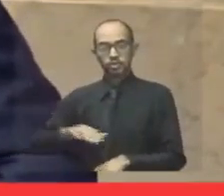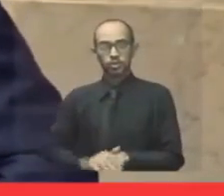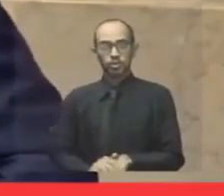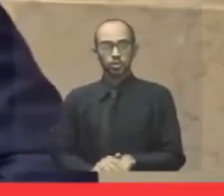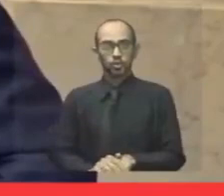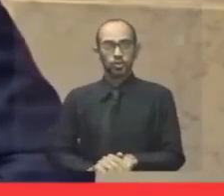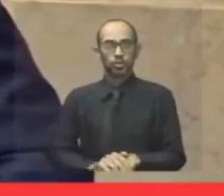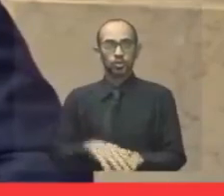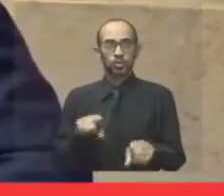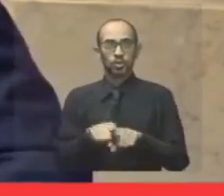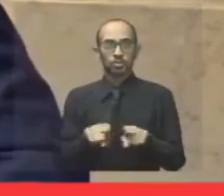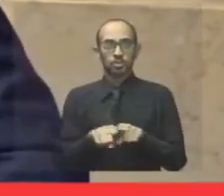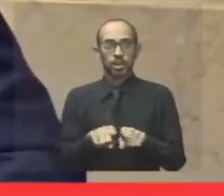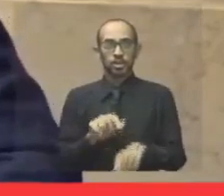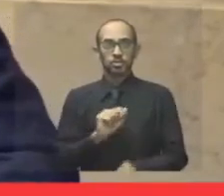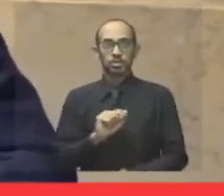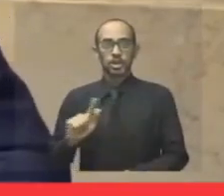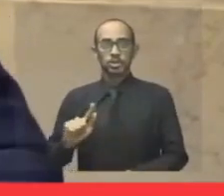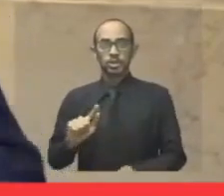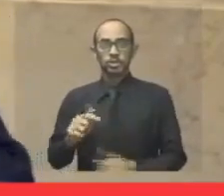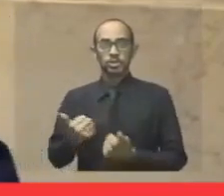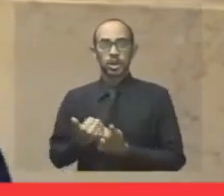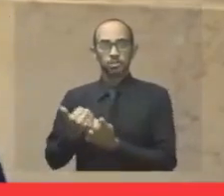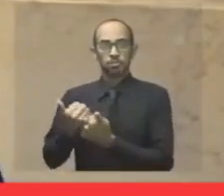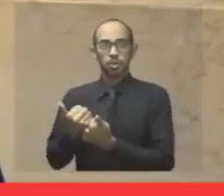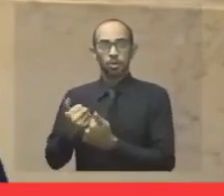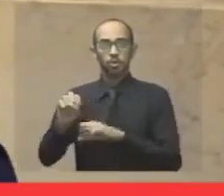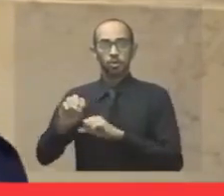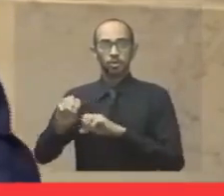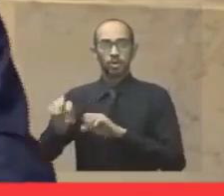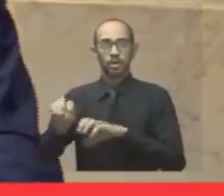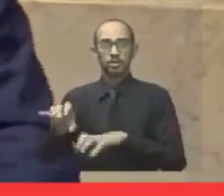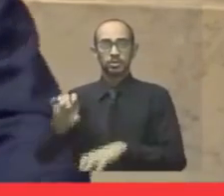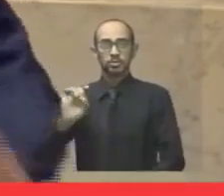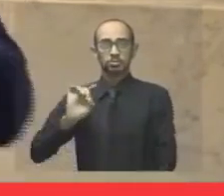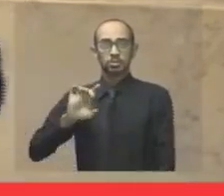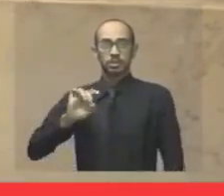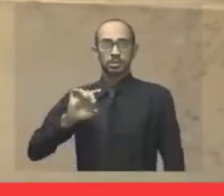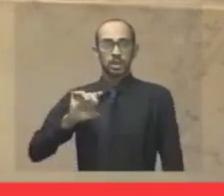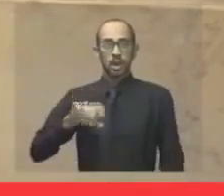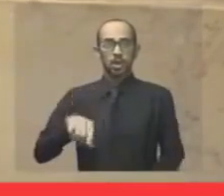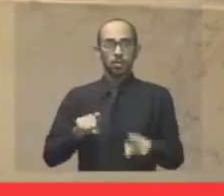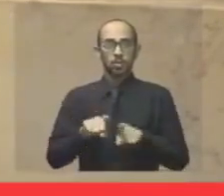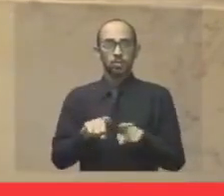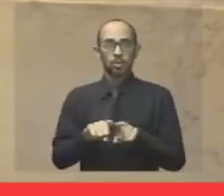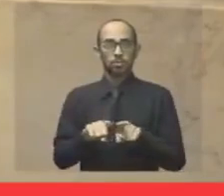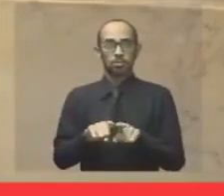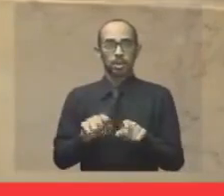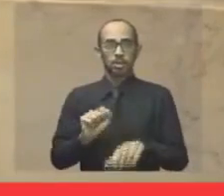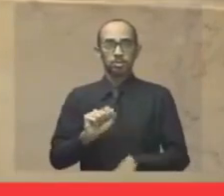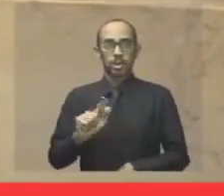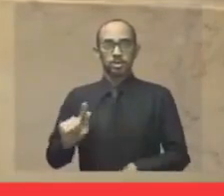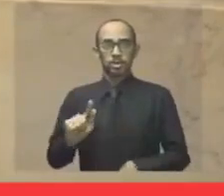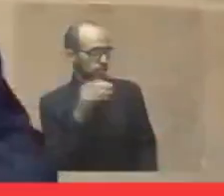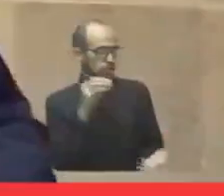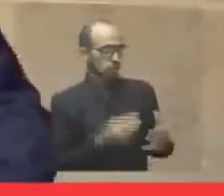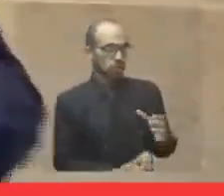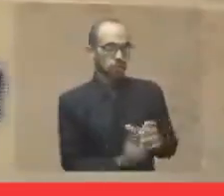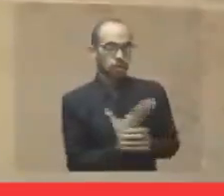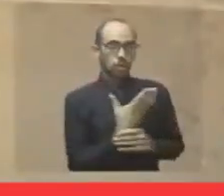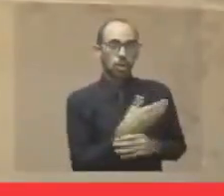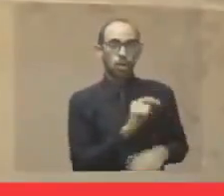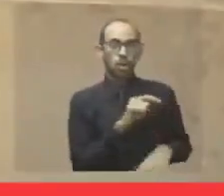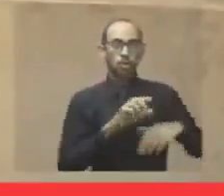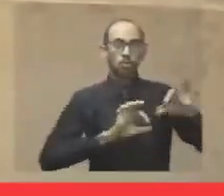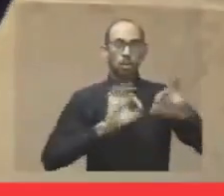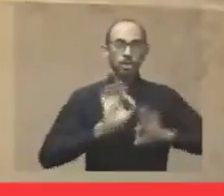os agentes de apoio à educação especial, os agentes administrativos, Jorge Felipe. Se